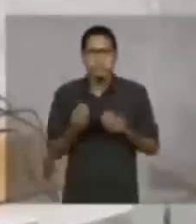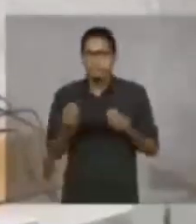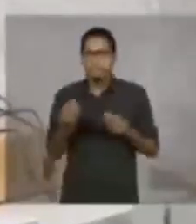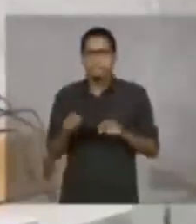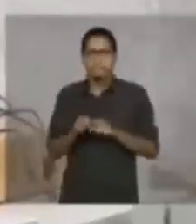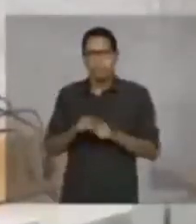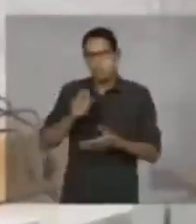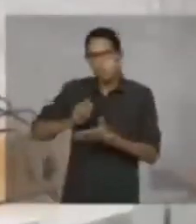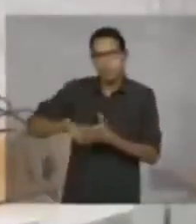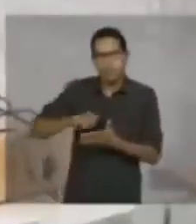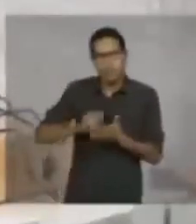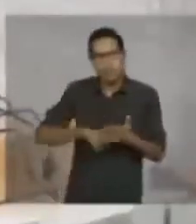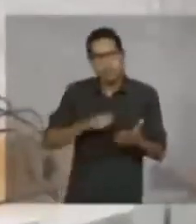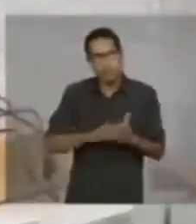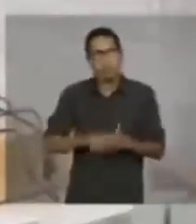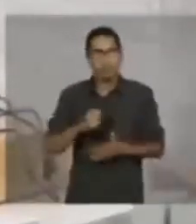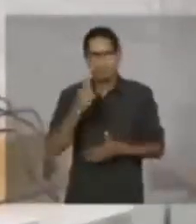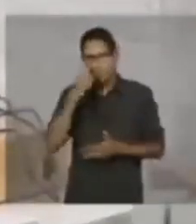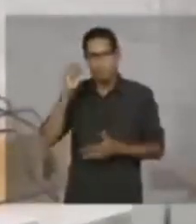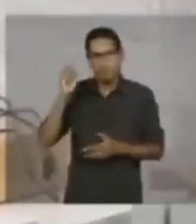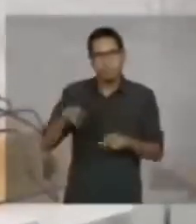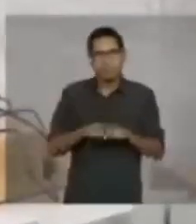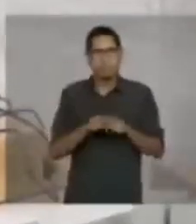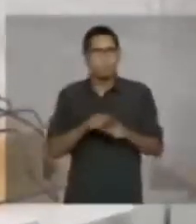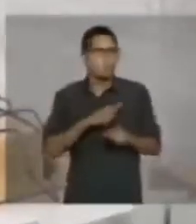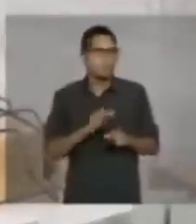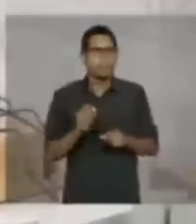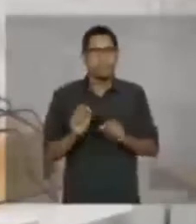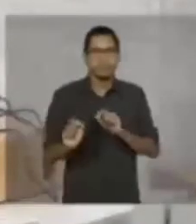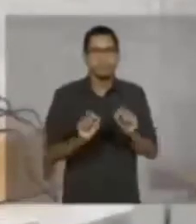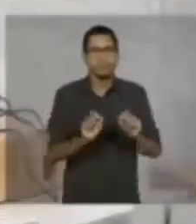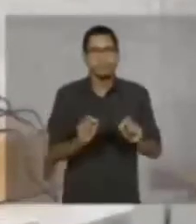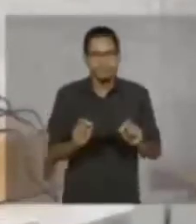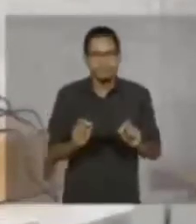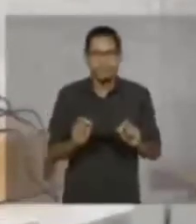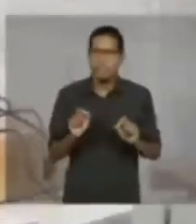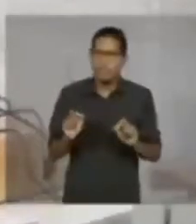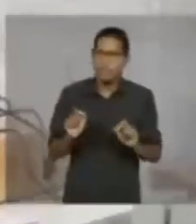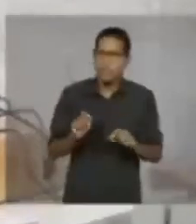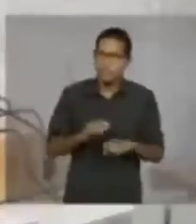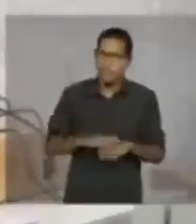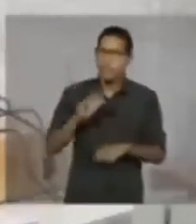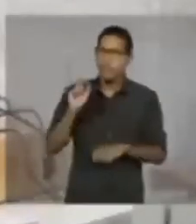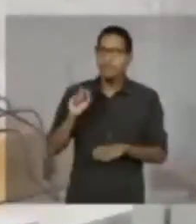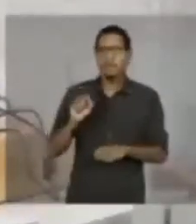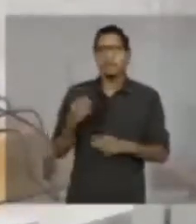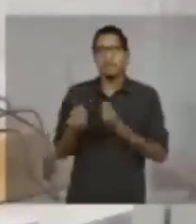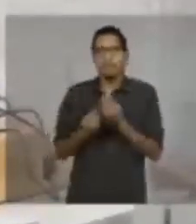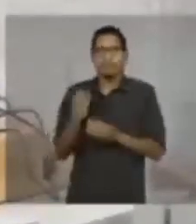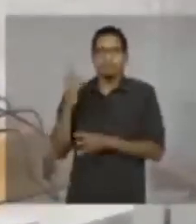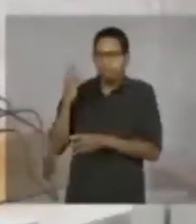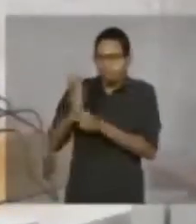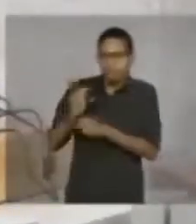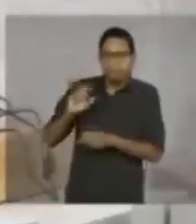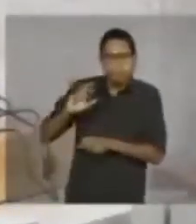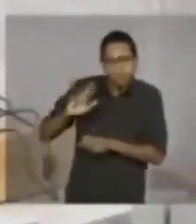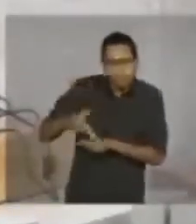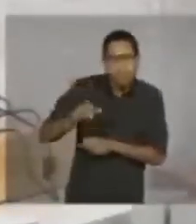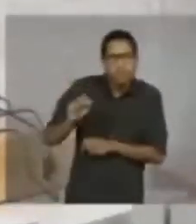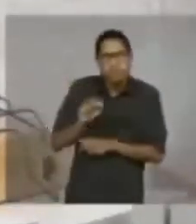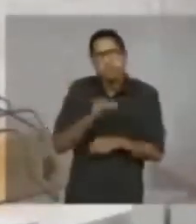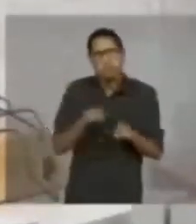nossos contratos de lixo, de coleta e de varrição, e ainda por cima um resultado muito melhor em termos